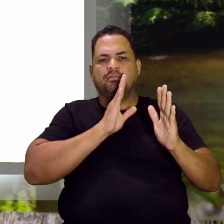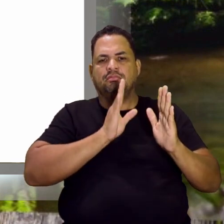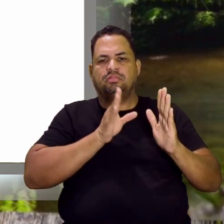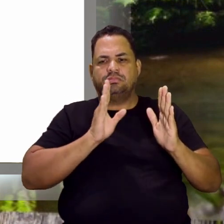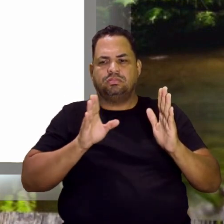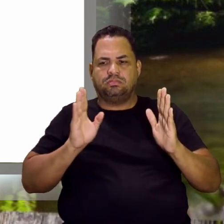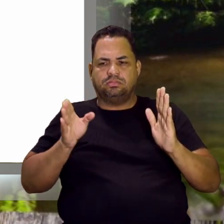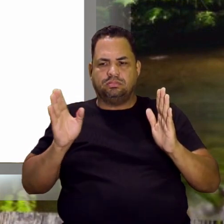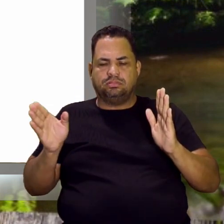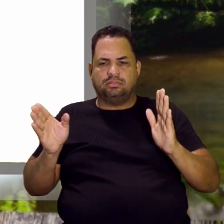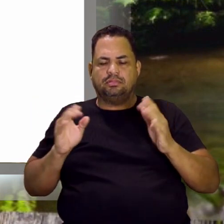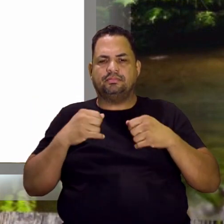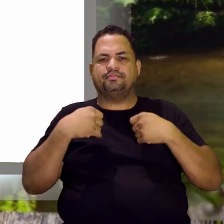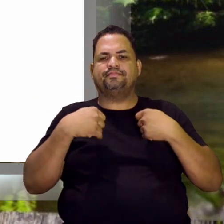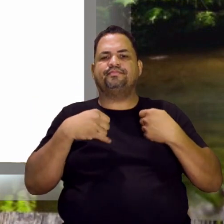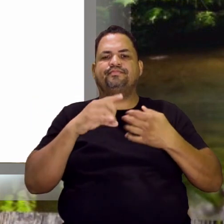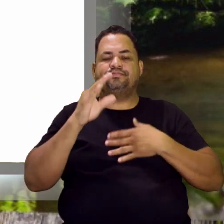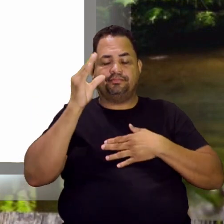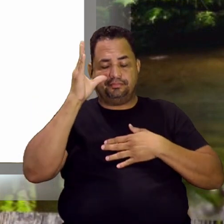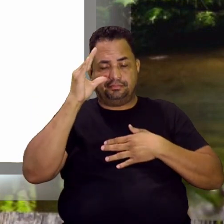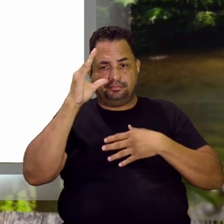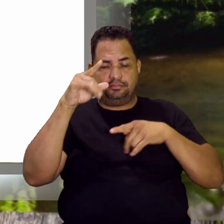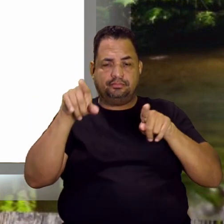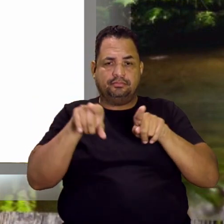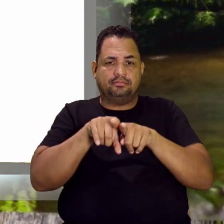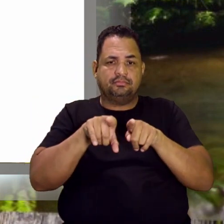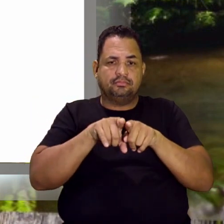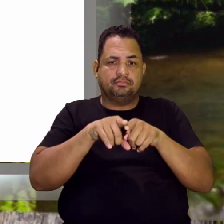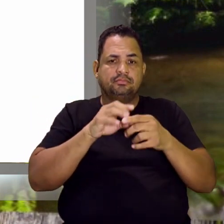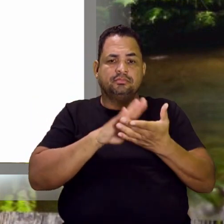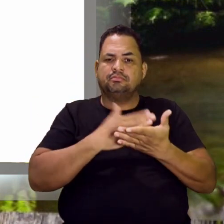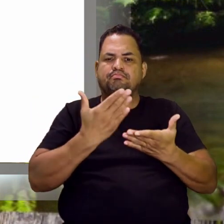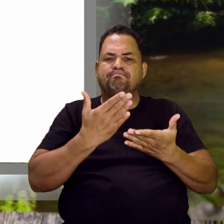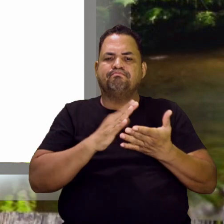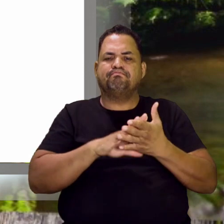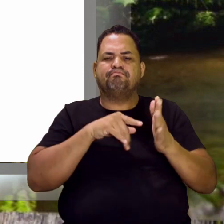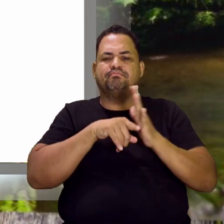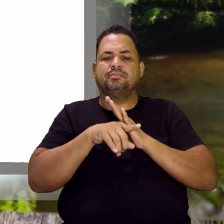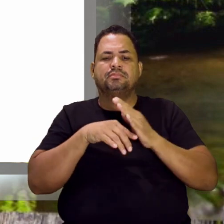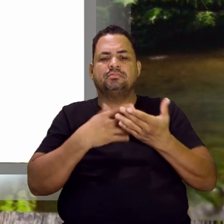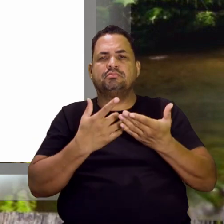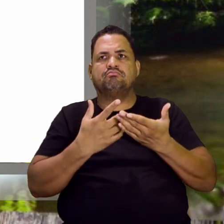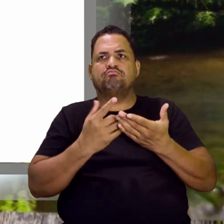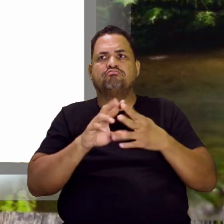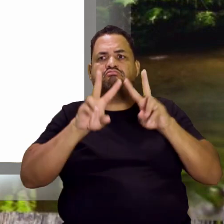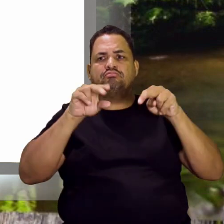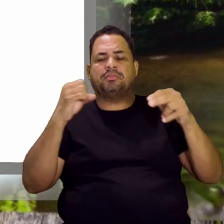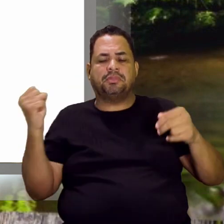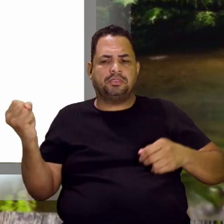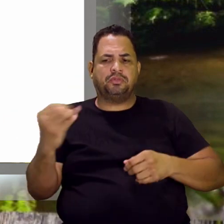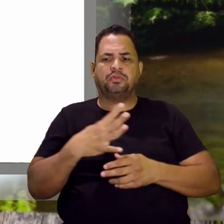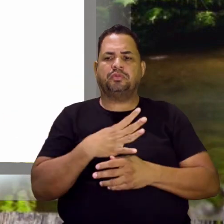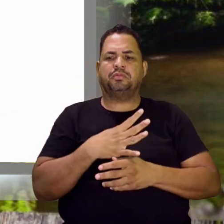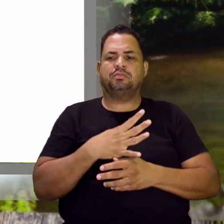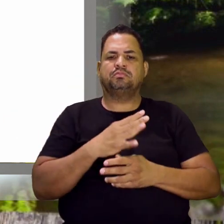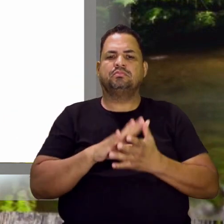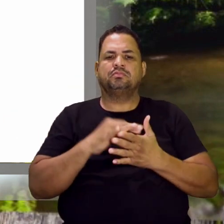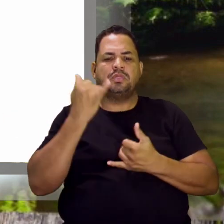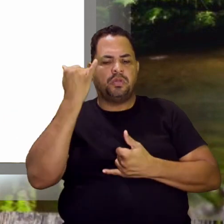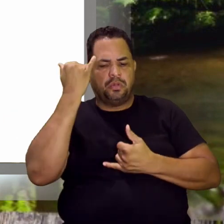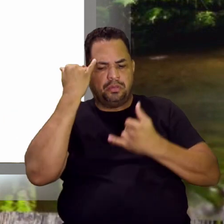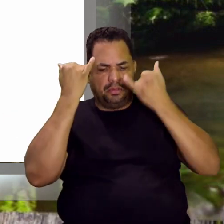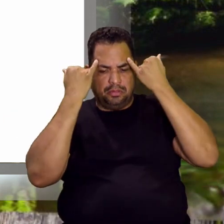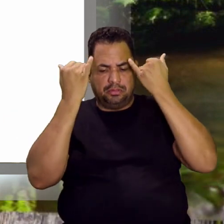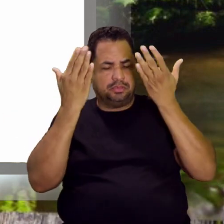etapas, é interessante que você pesquise algo inédito, algo que seja novo, uma informação